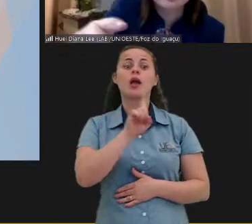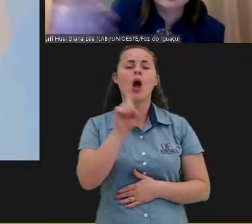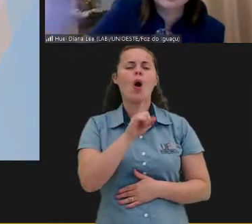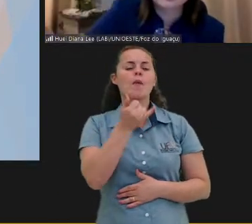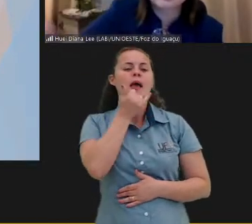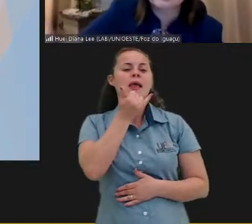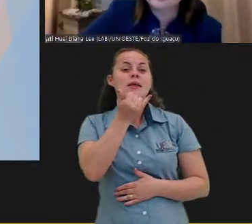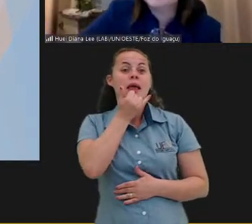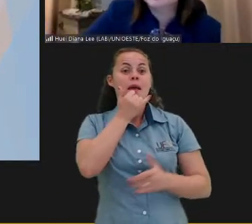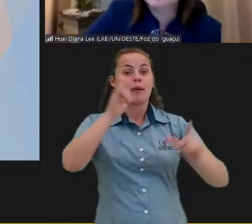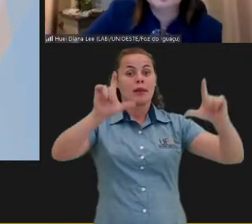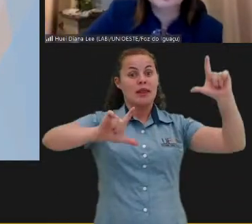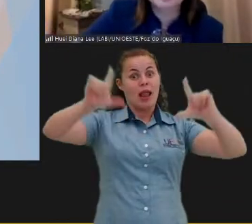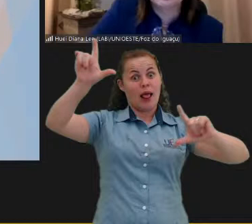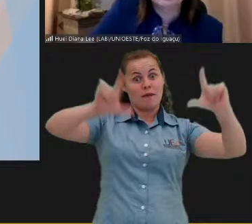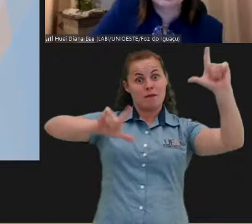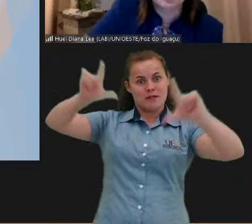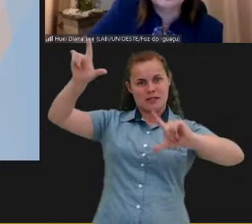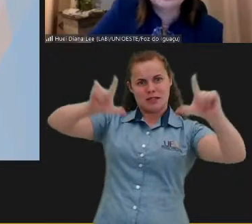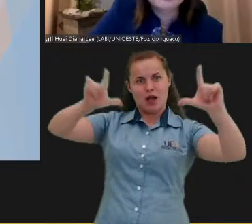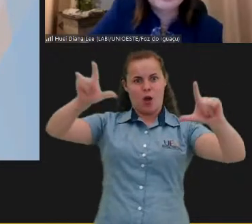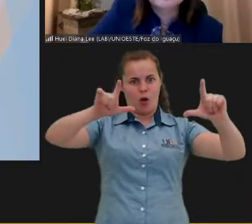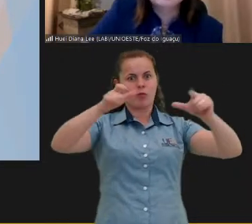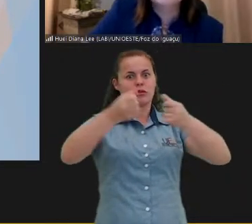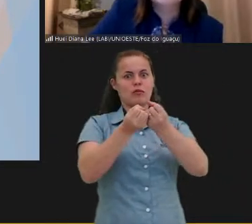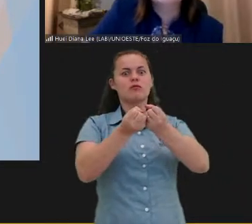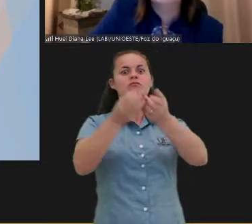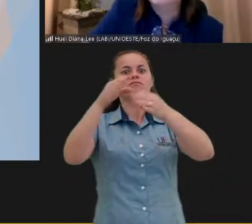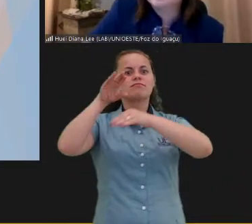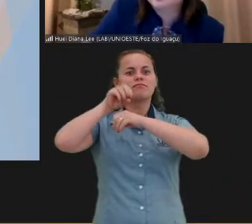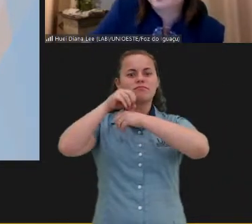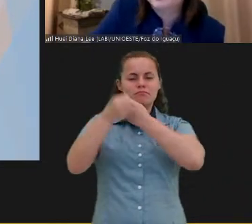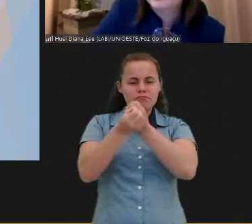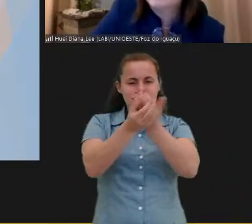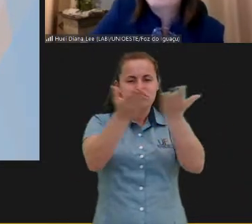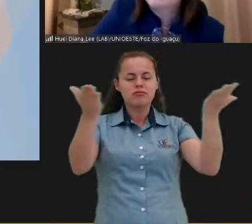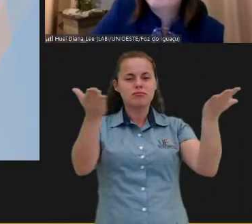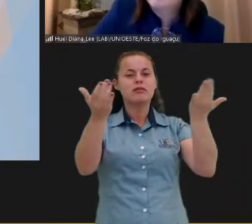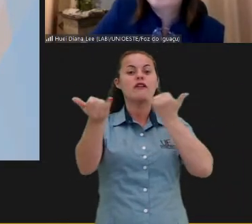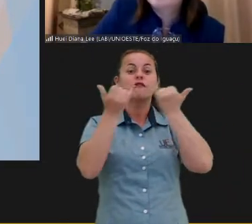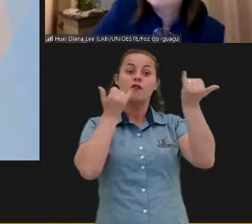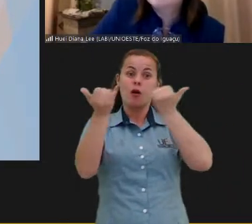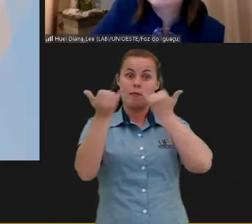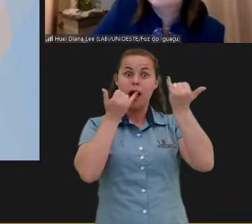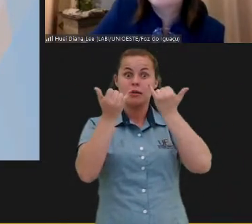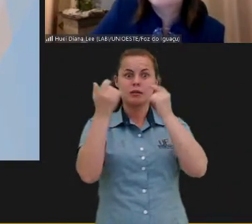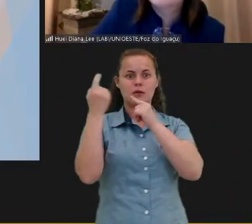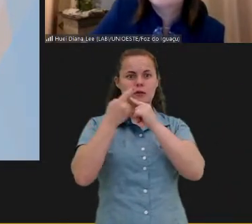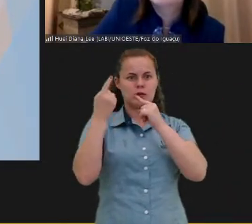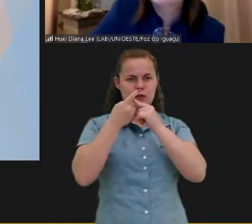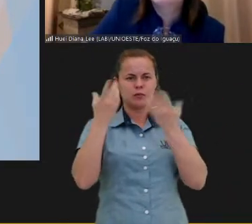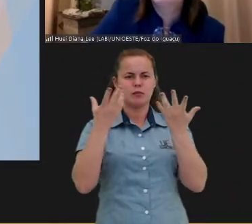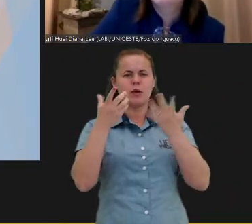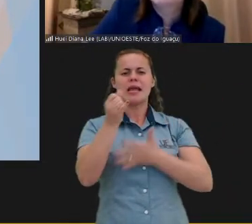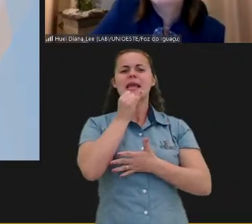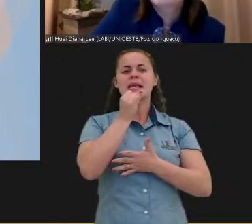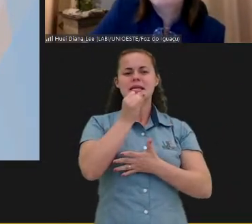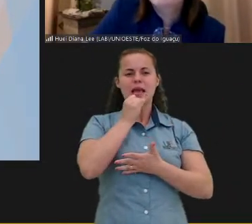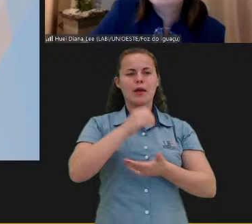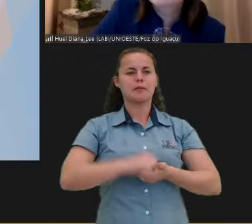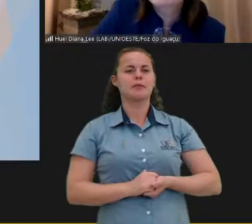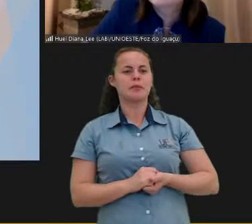para as televisões que estavam transmitindo os jogos, esse tipo de informação. Por exemplo, aqui,